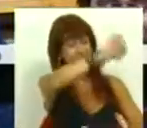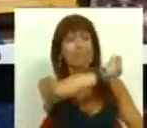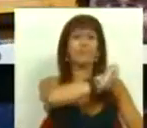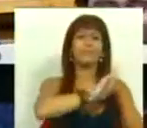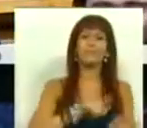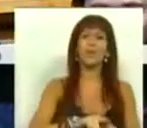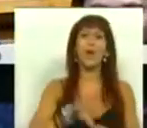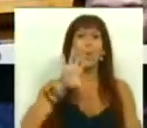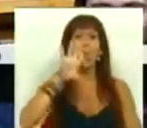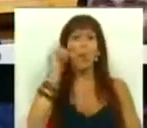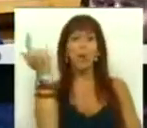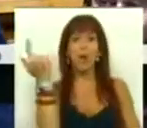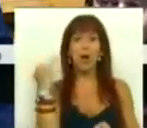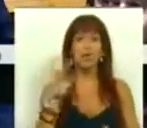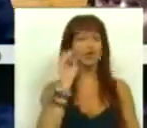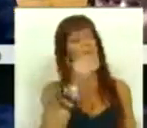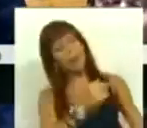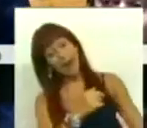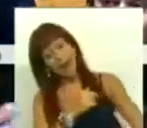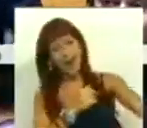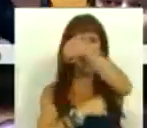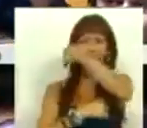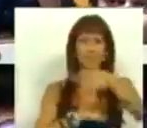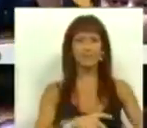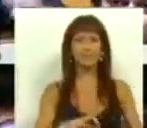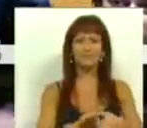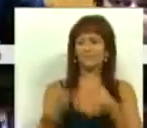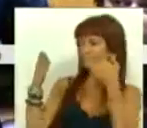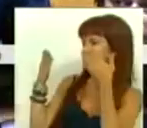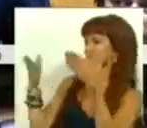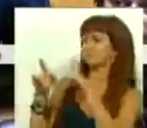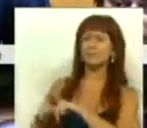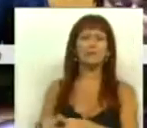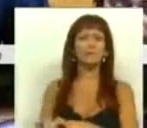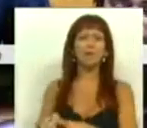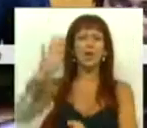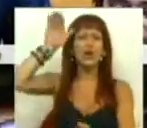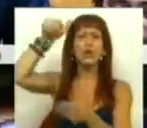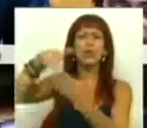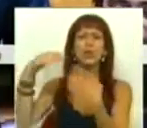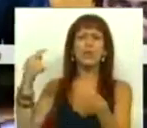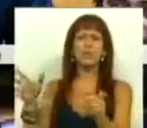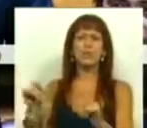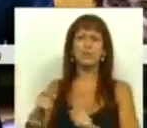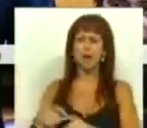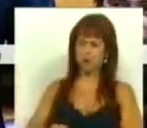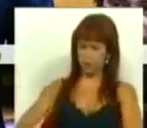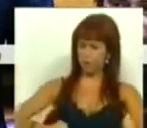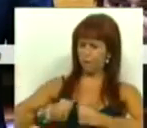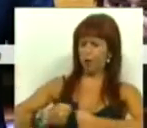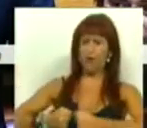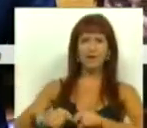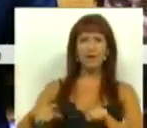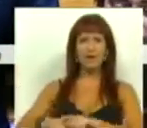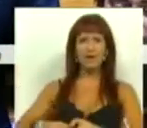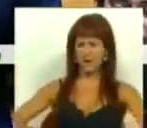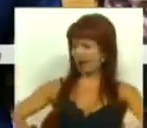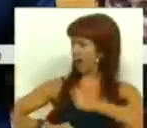Socialista, que quando é chamado a colaborar numa solução mais robusta,